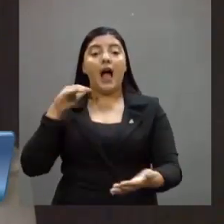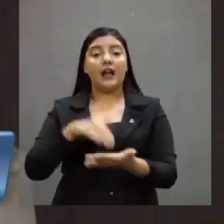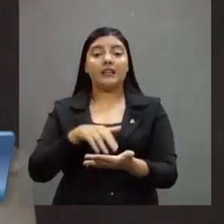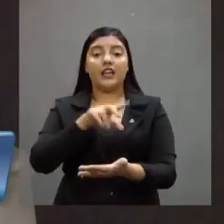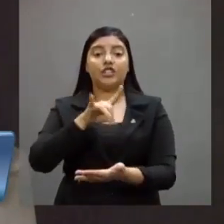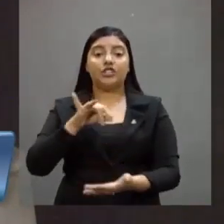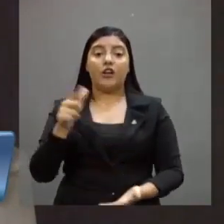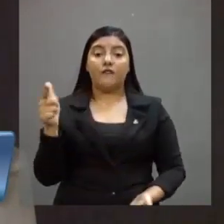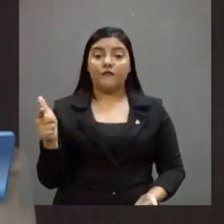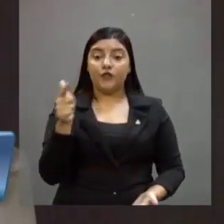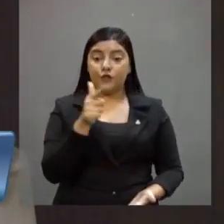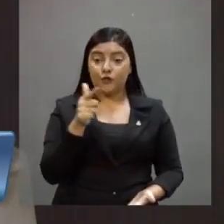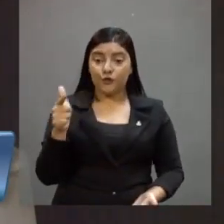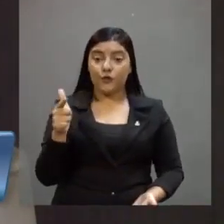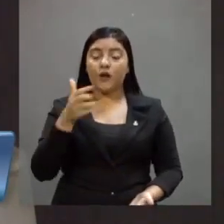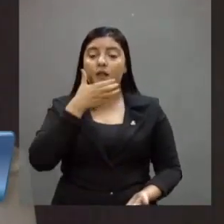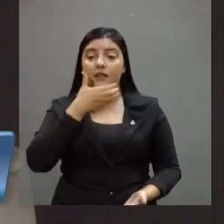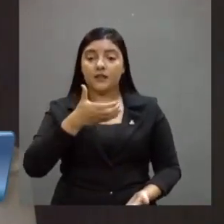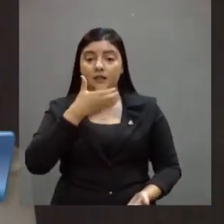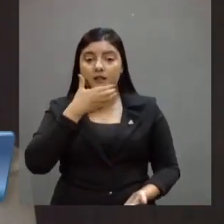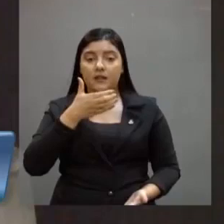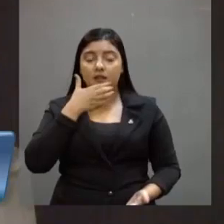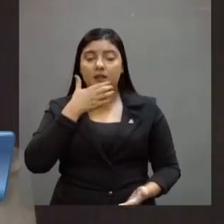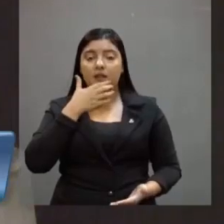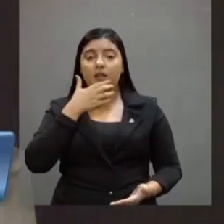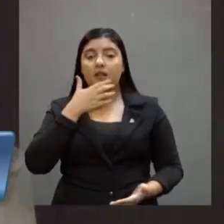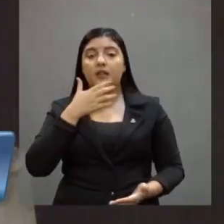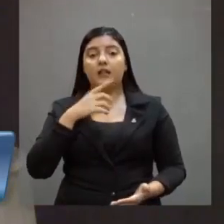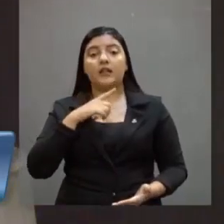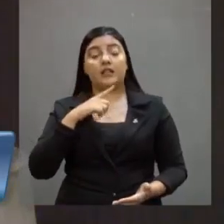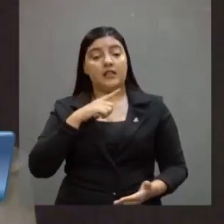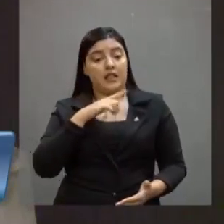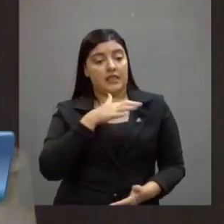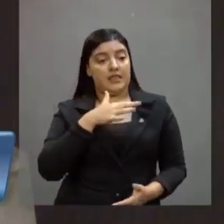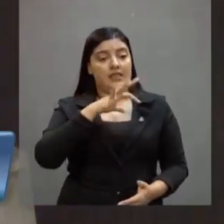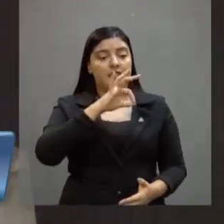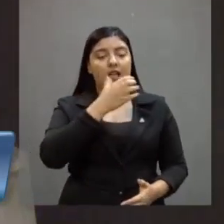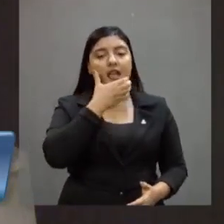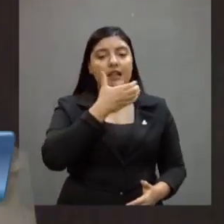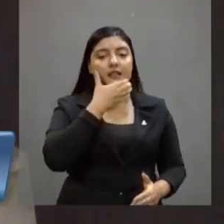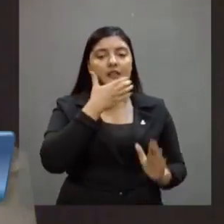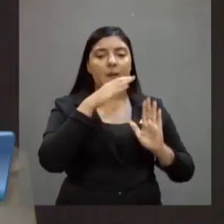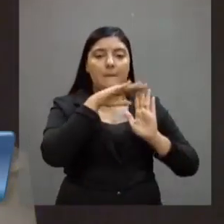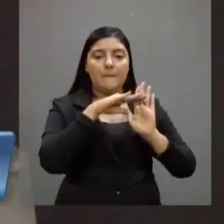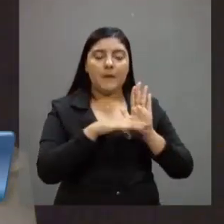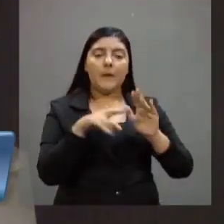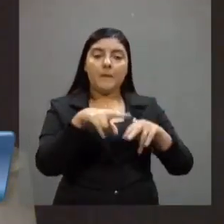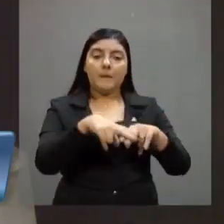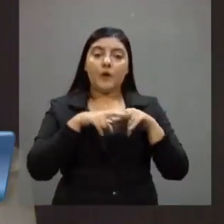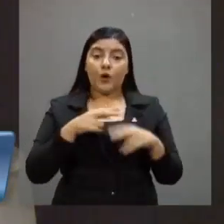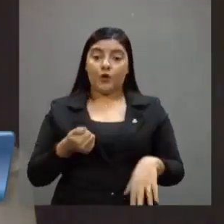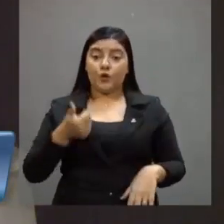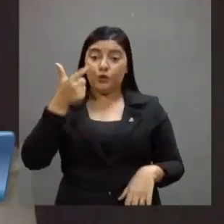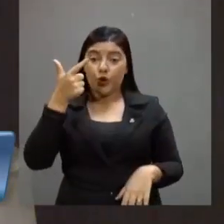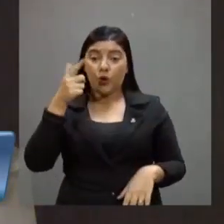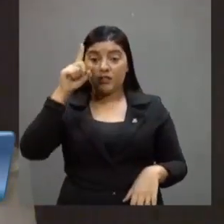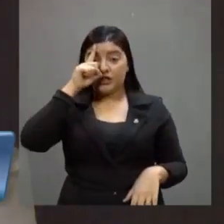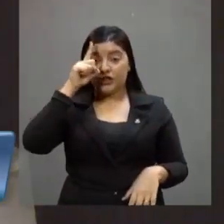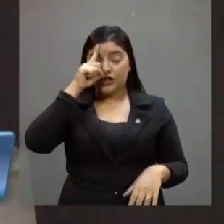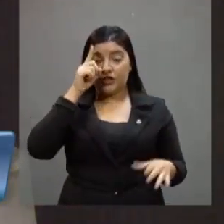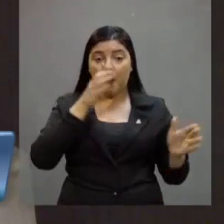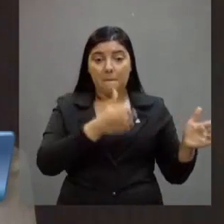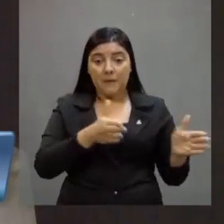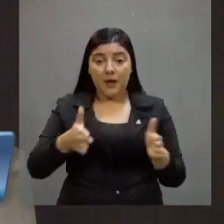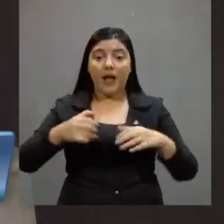22 de dezembro. Lida foi no dia 10 de dezembro a mensagem do governador, portanto, 12 dias corridos